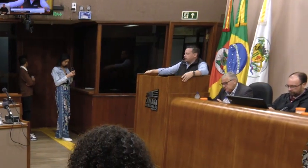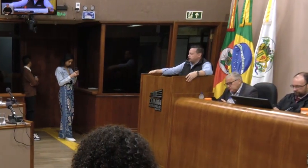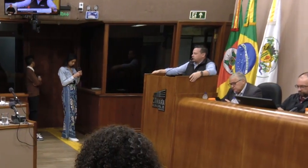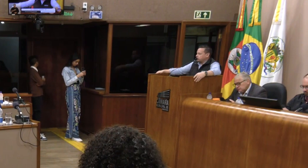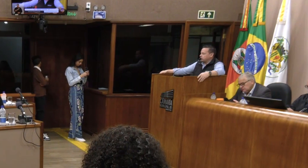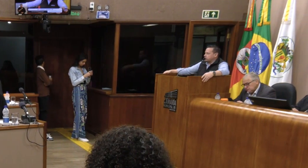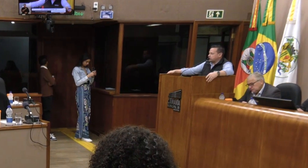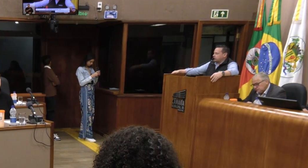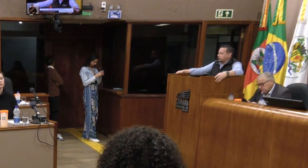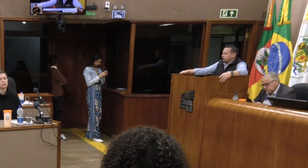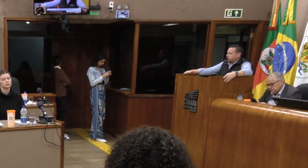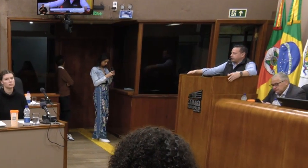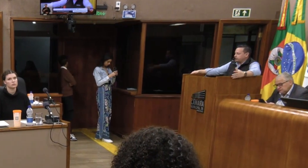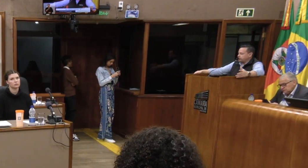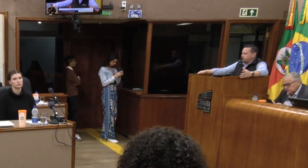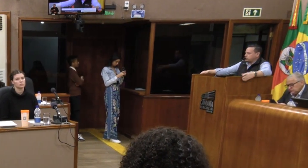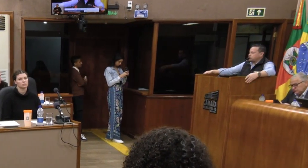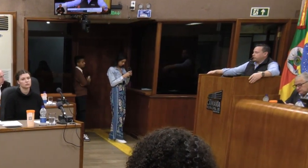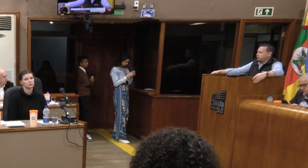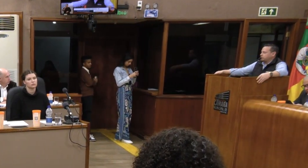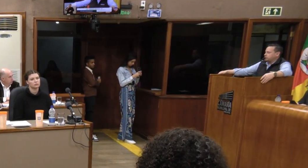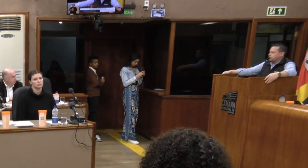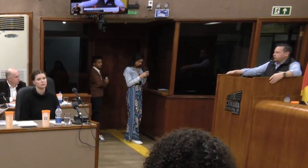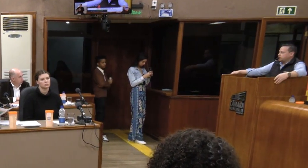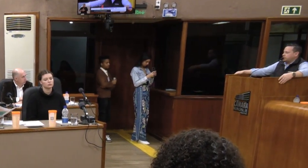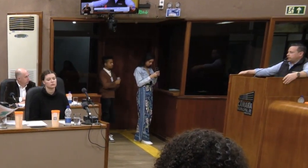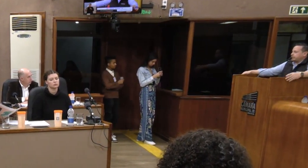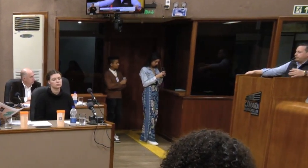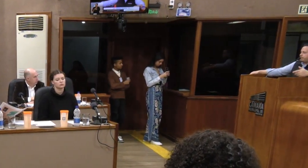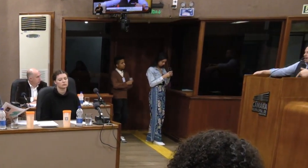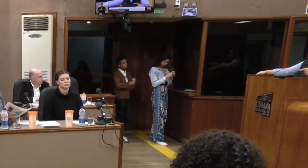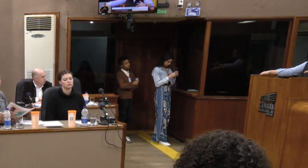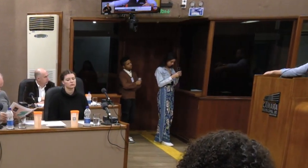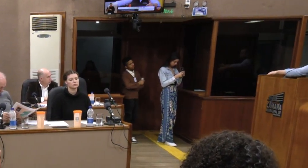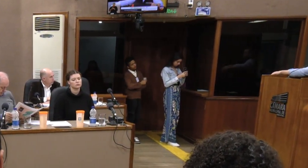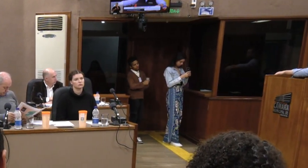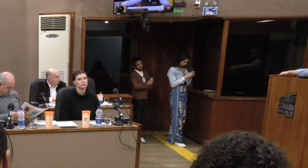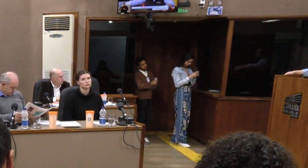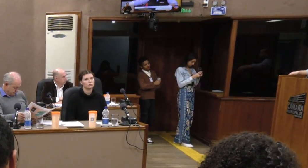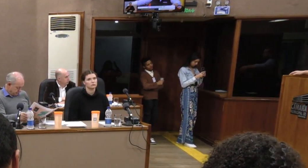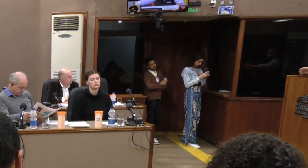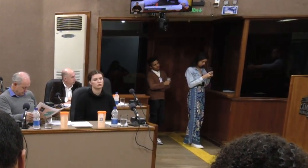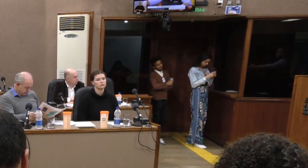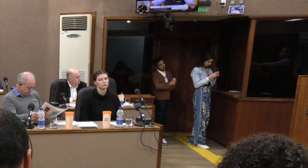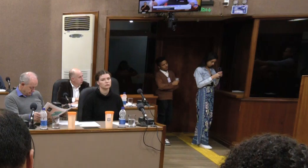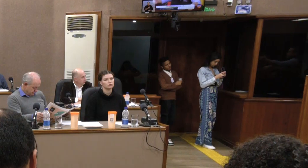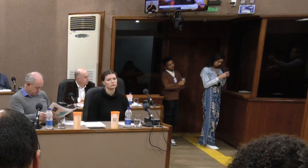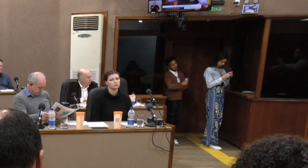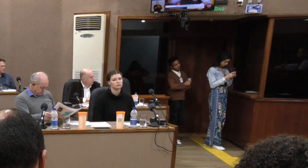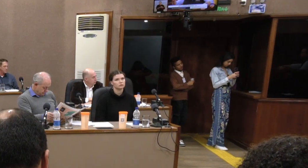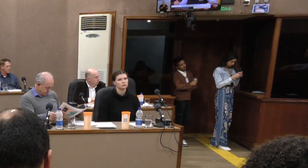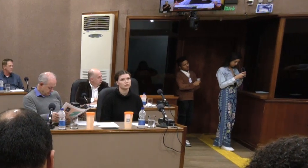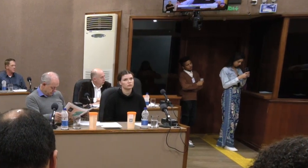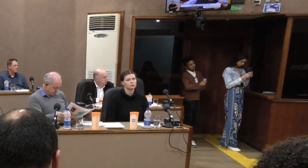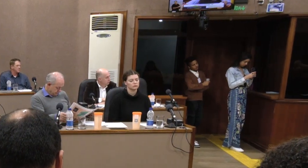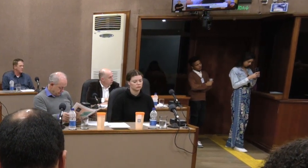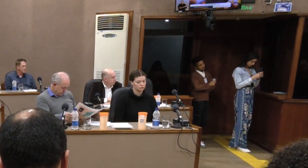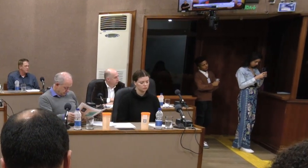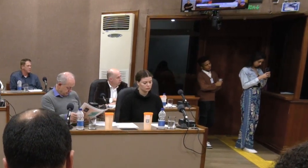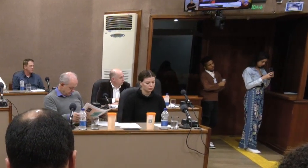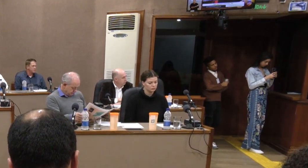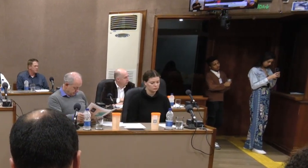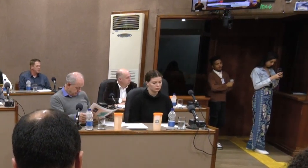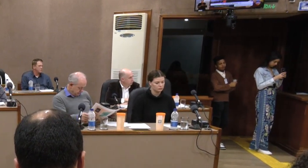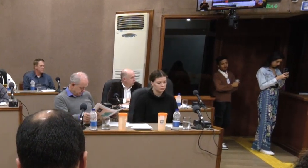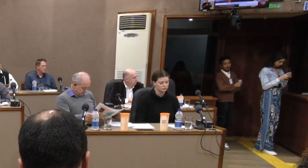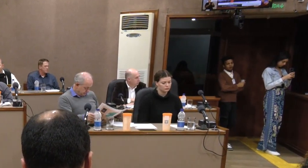comemorado na segunda sexta-feira do mês de junho. O evento reúne centenas de fiéis durante as missas que ocorrem durante 3 dias e